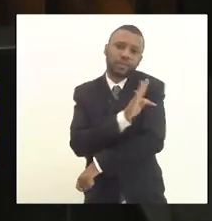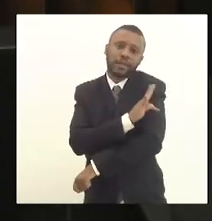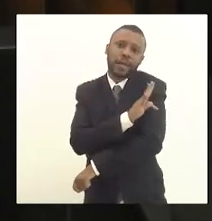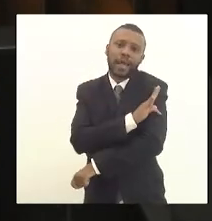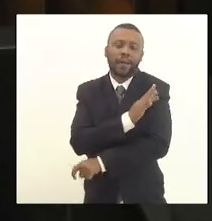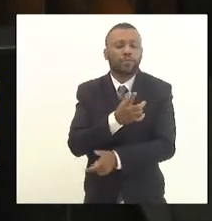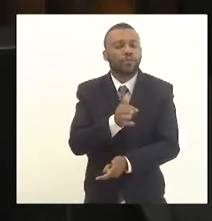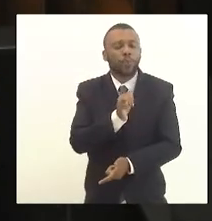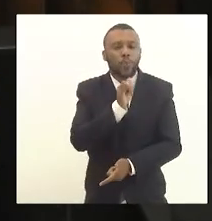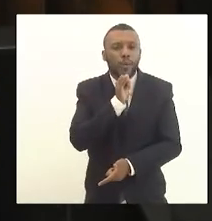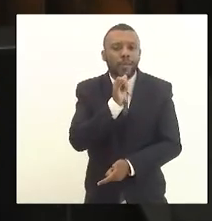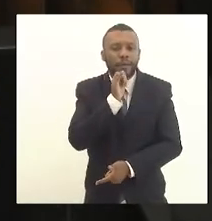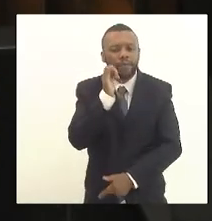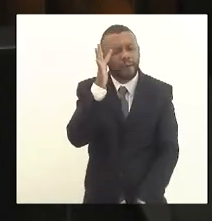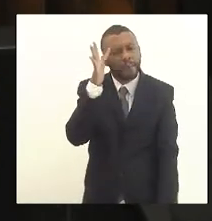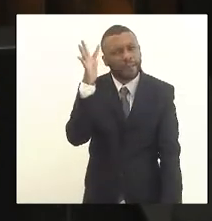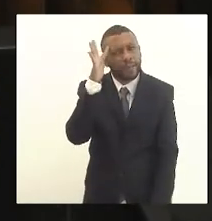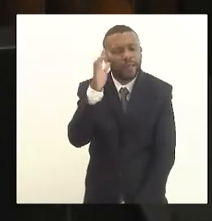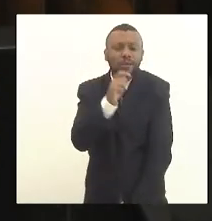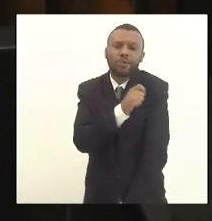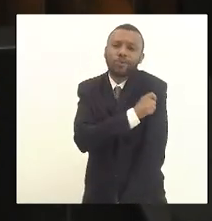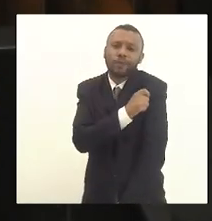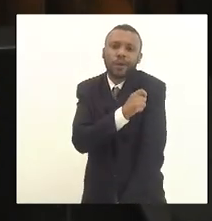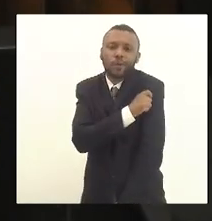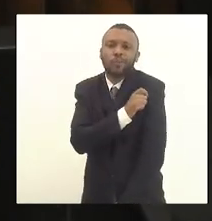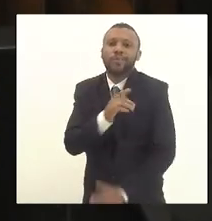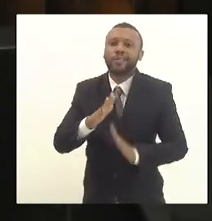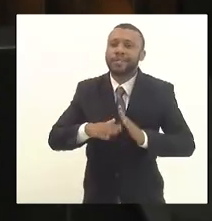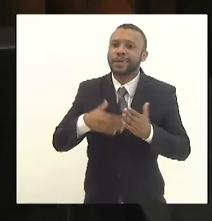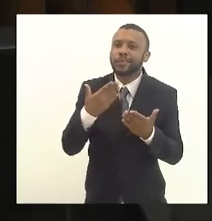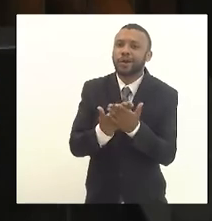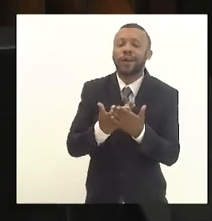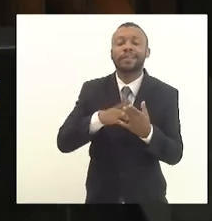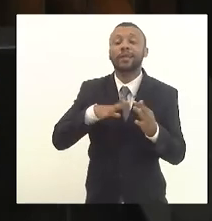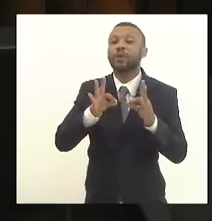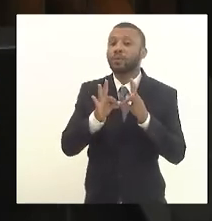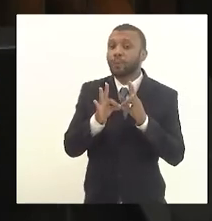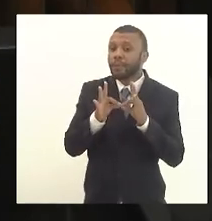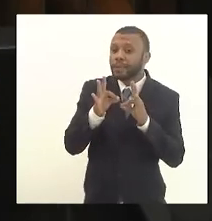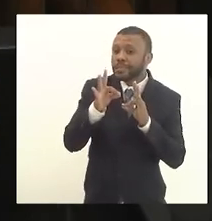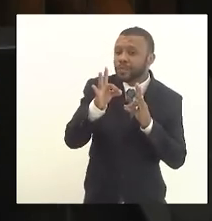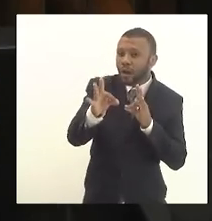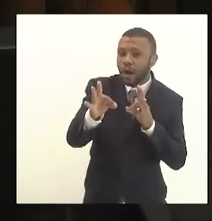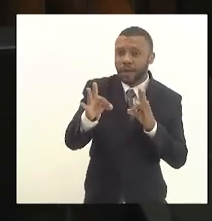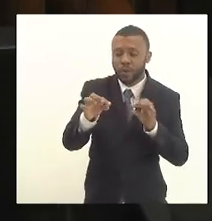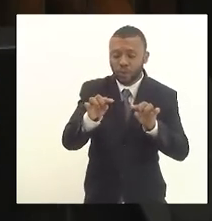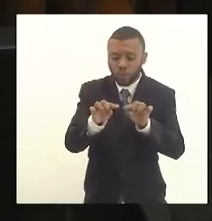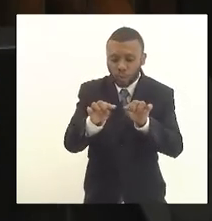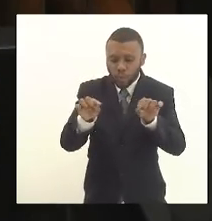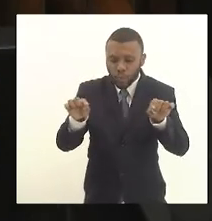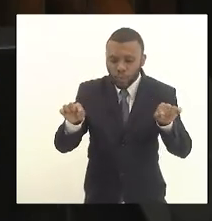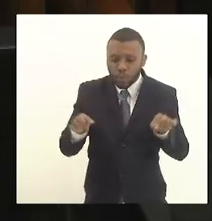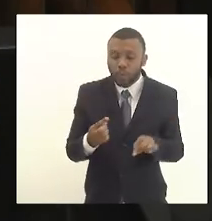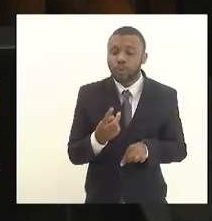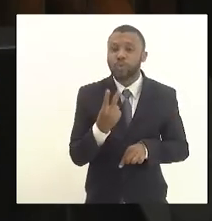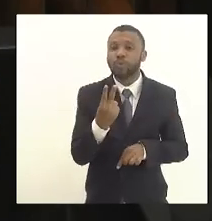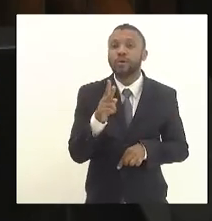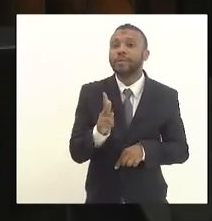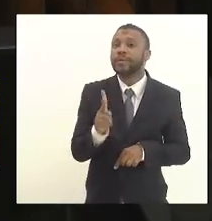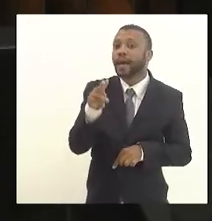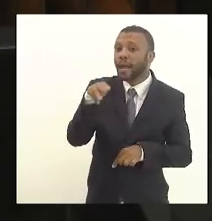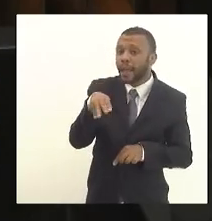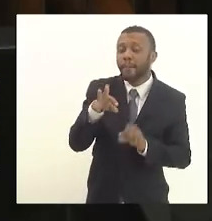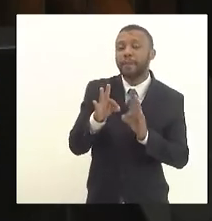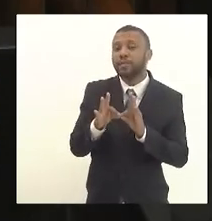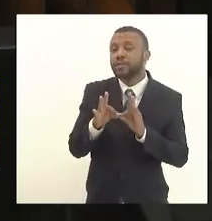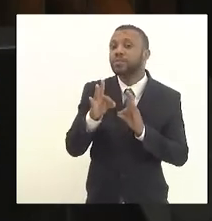os alunos daquela escola estejam no raio de até 2 quilômetros dessa escola. Imaginando. Mas